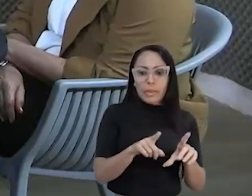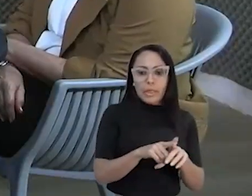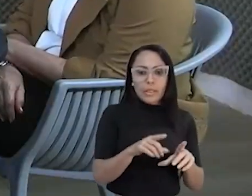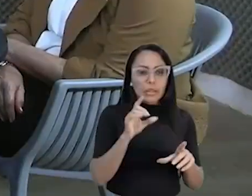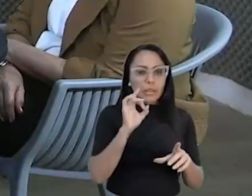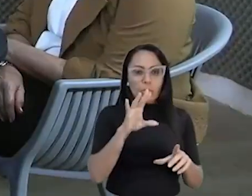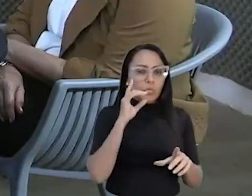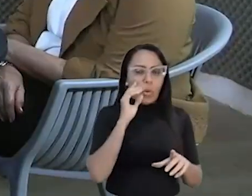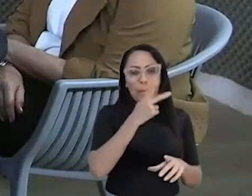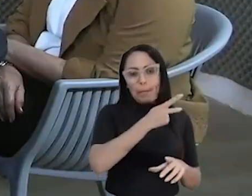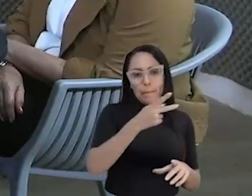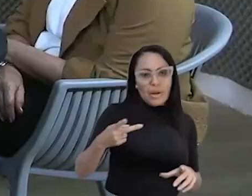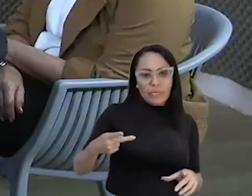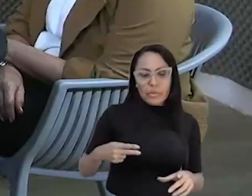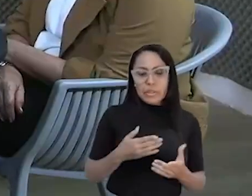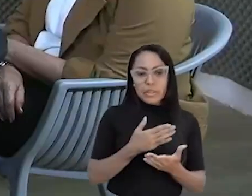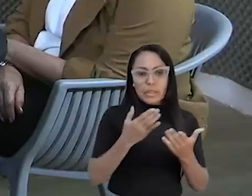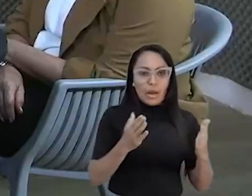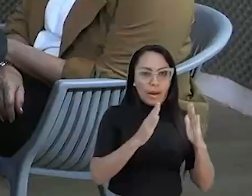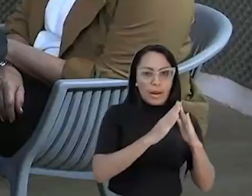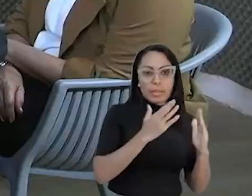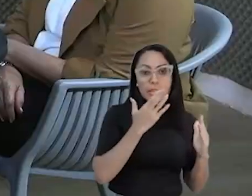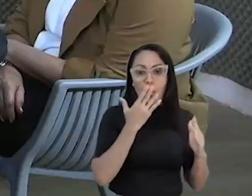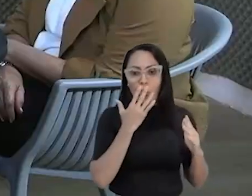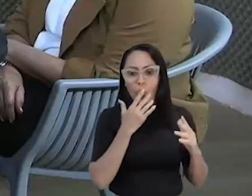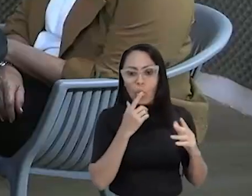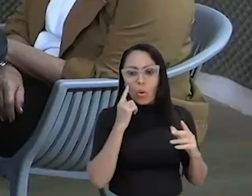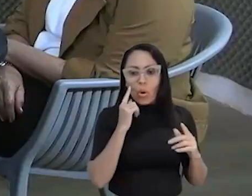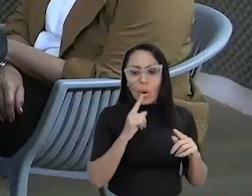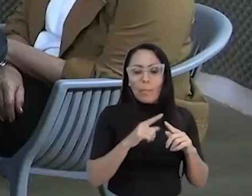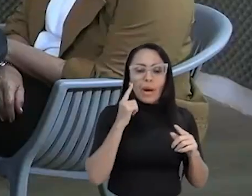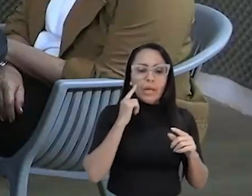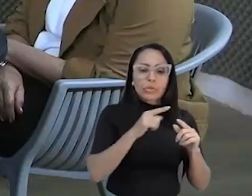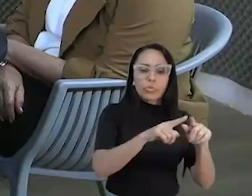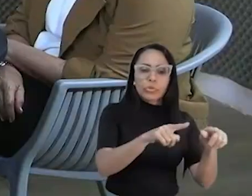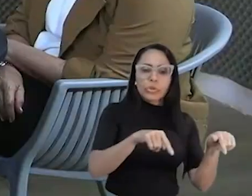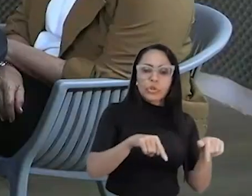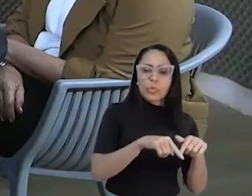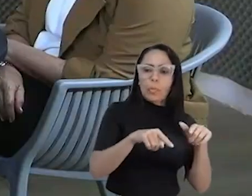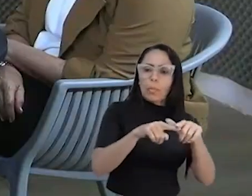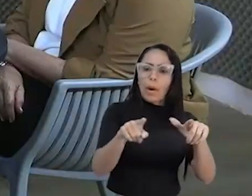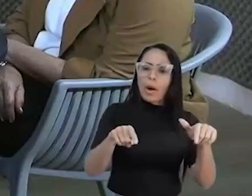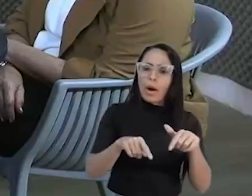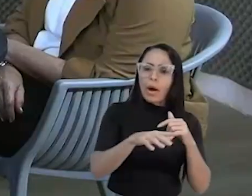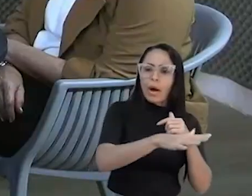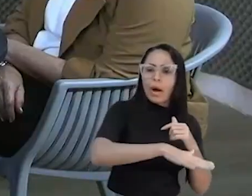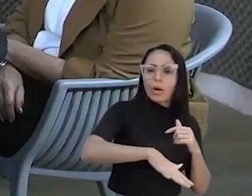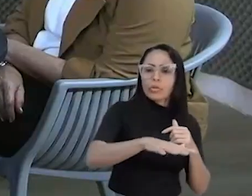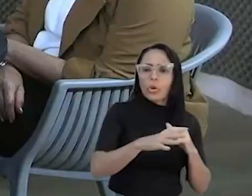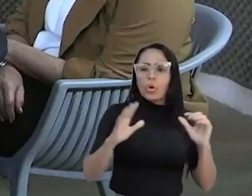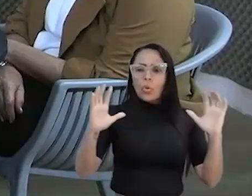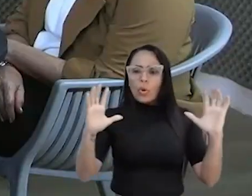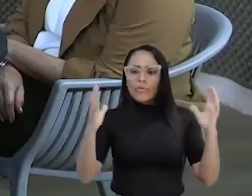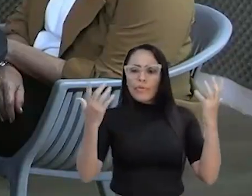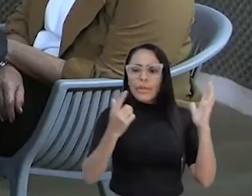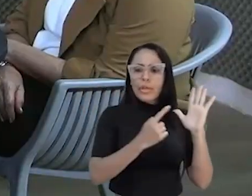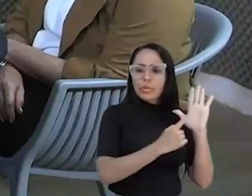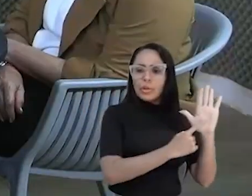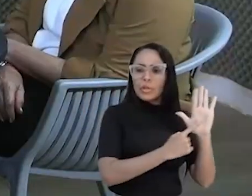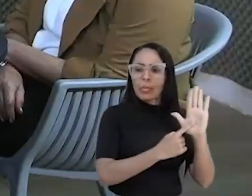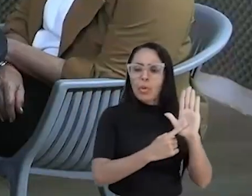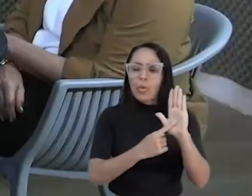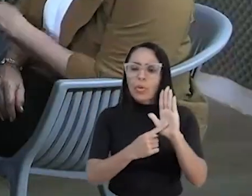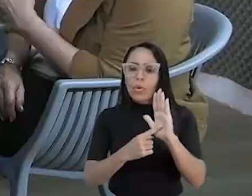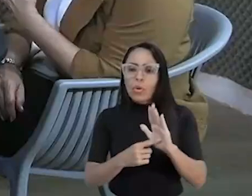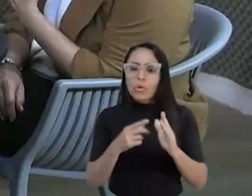visitar, aqui a gente falou especificamente da Casa Cor, né? Mas de aproveitar os espaços, né? Os eventos, as mostras, né? Que